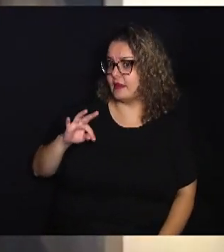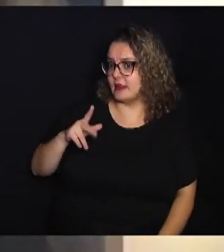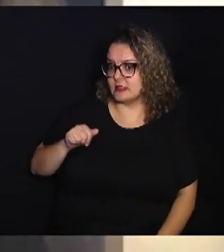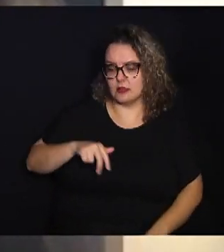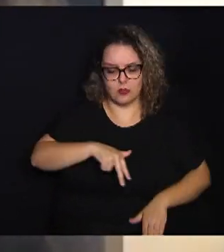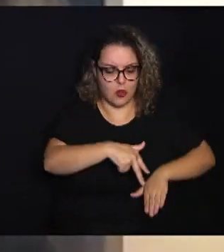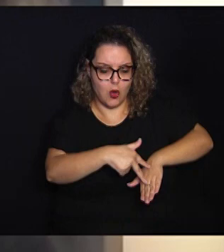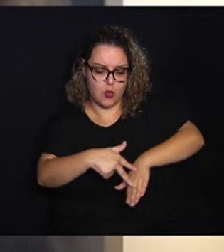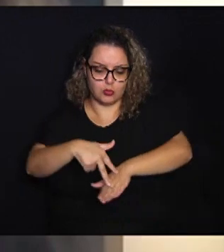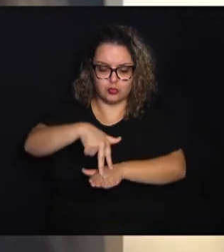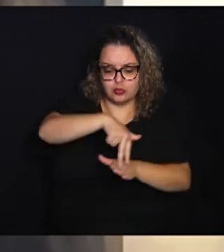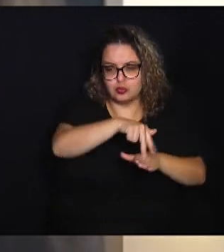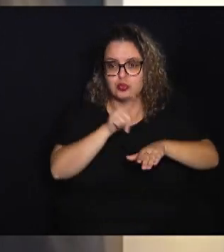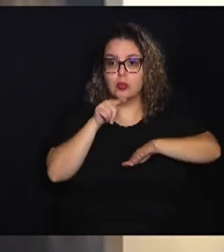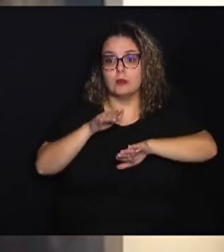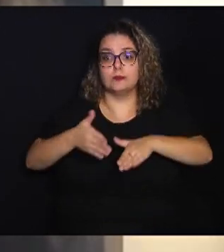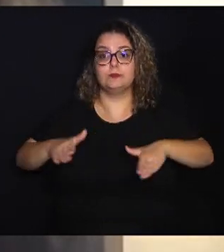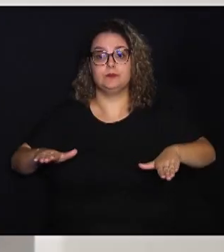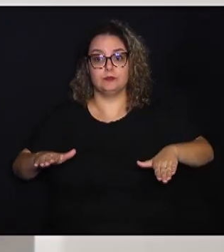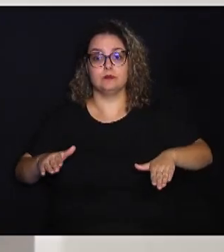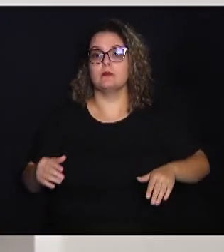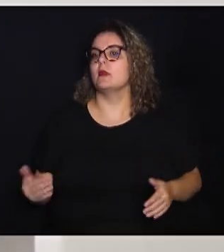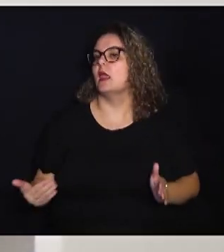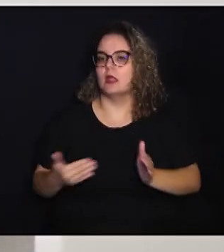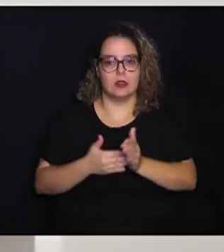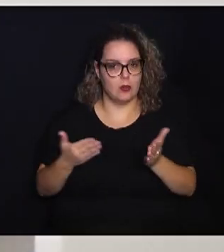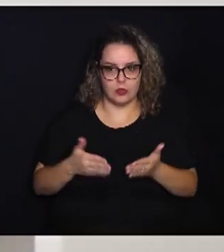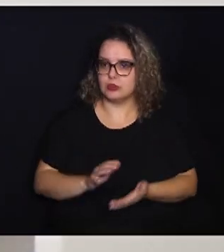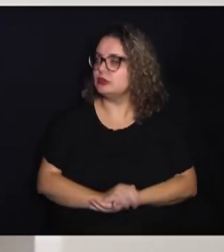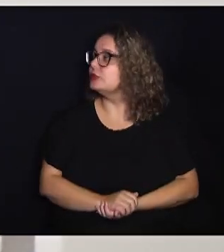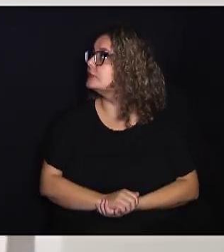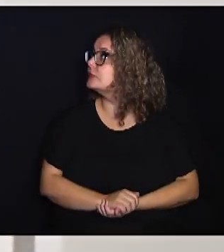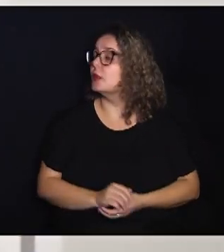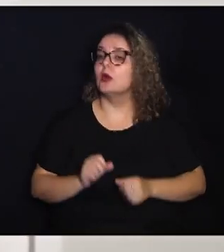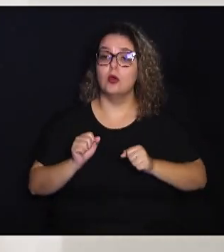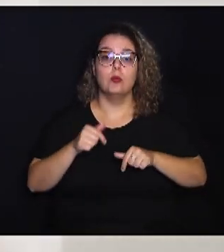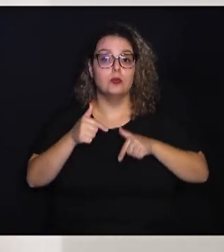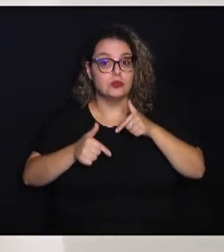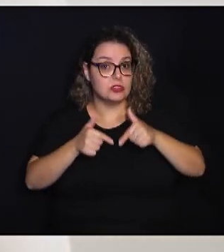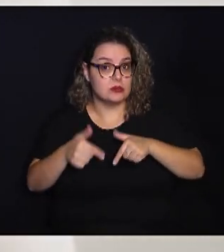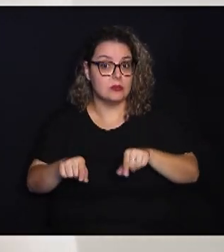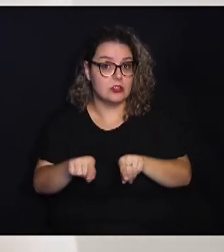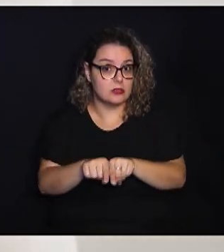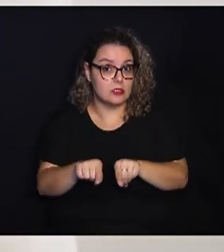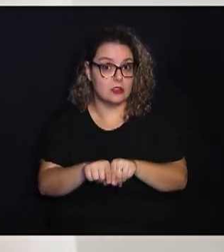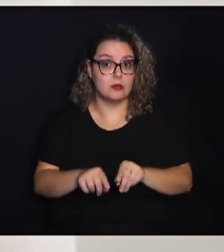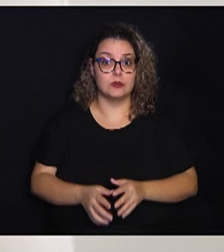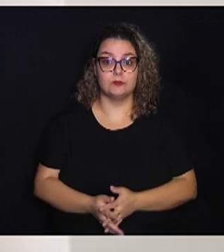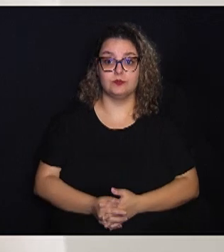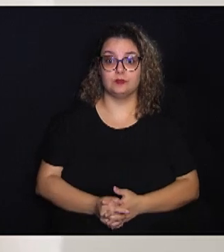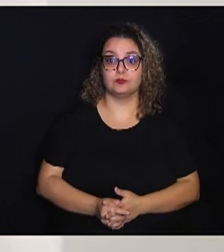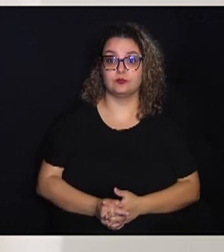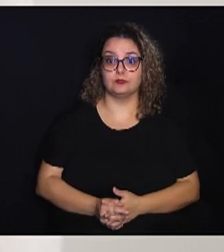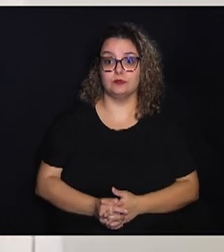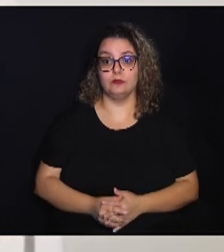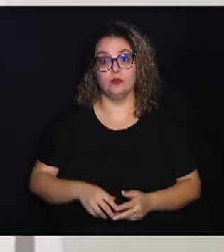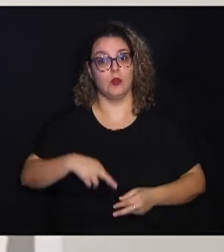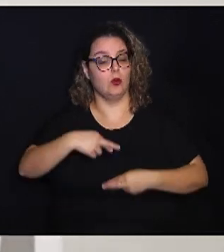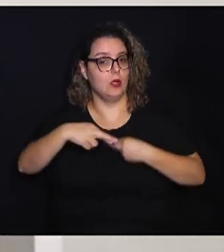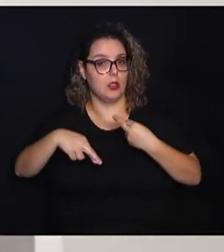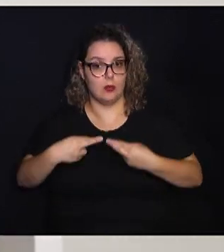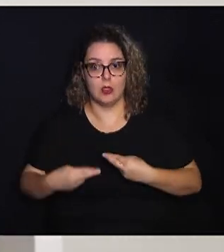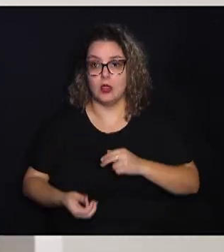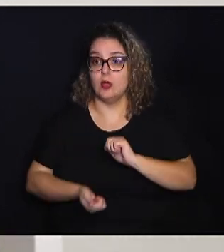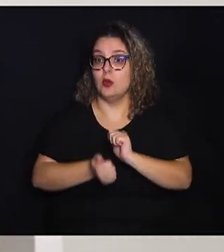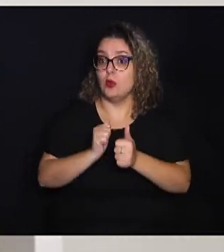e estou fazendo até hoje. Assim. A gente poderia estar trabalhando também em relação a esportes ou até